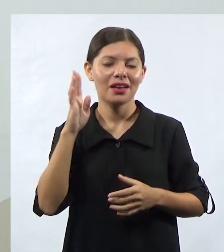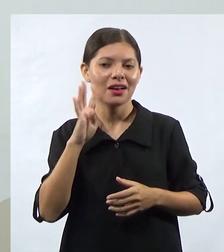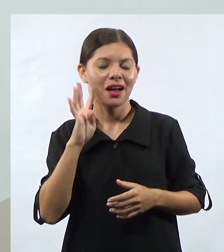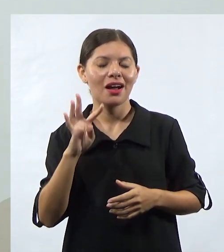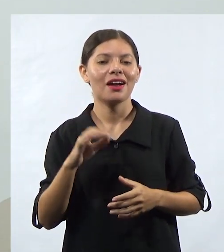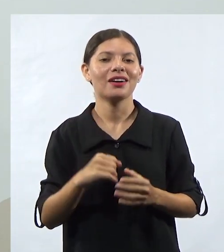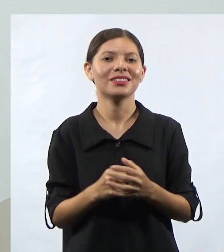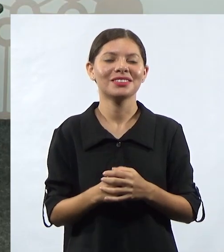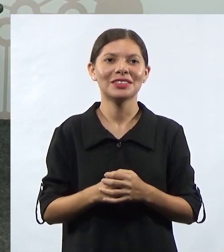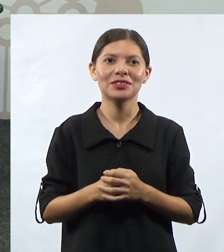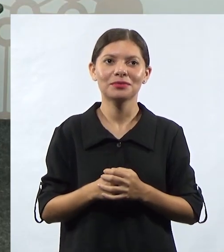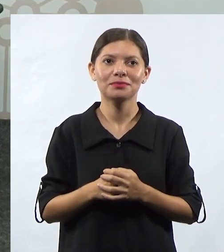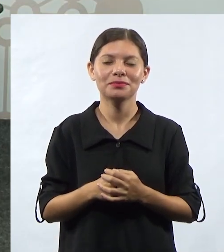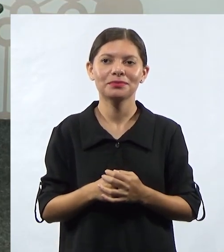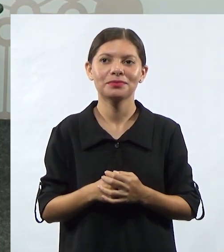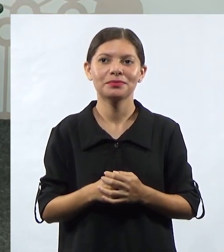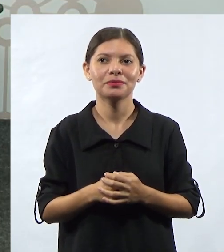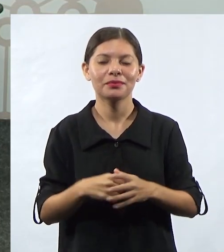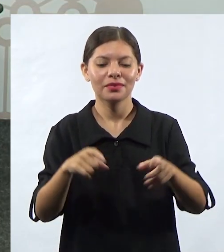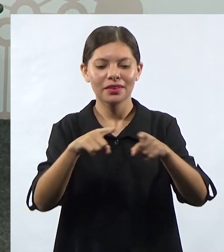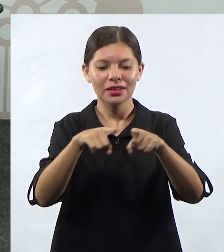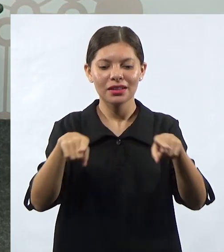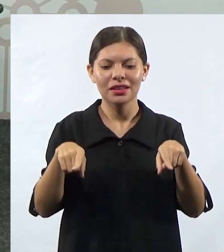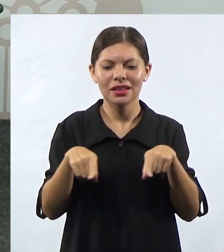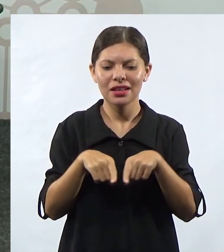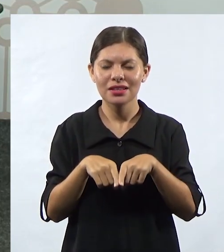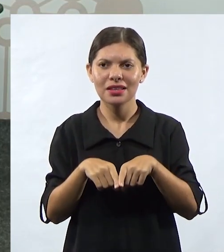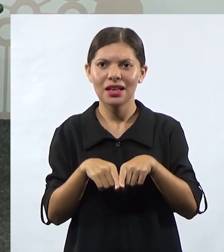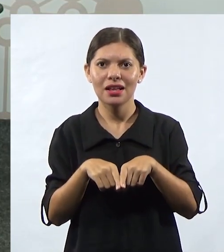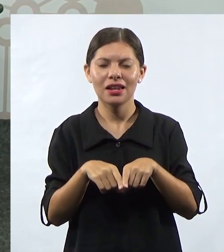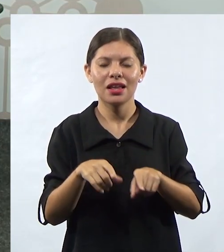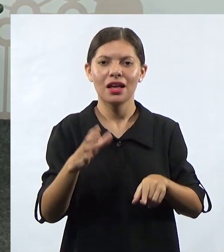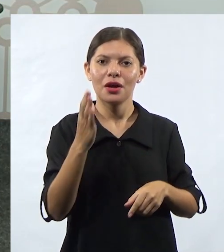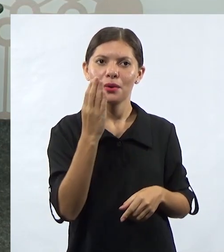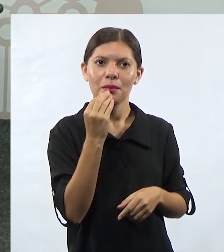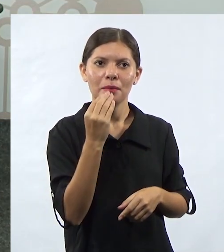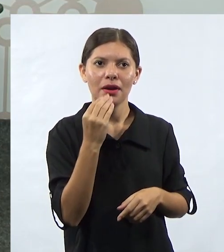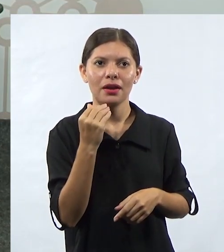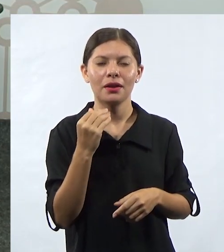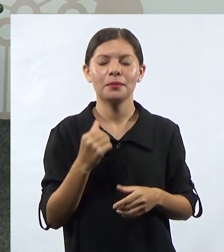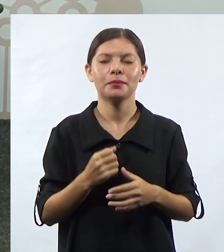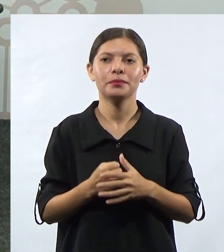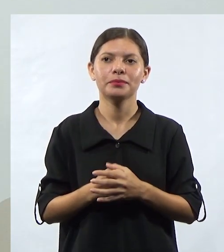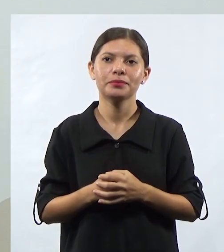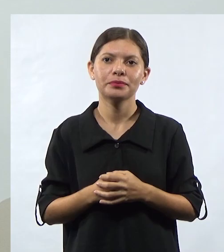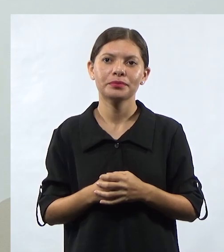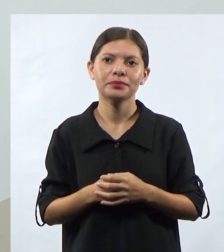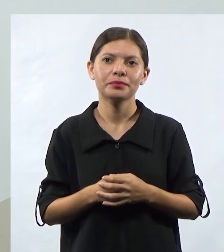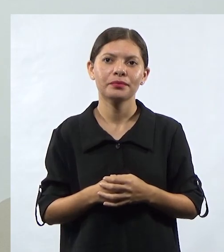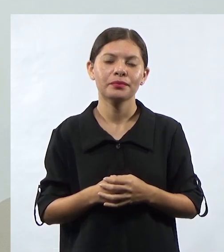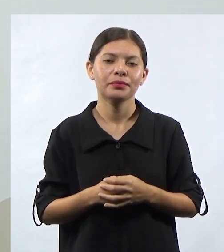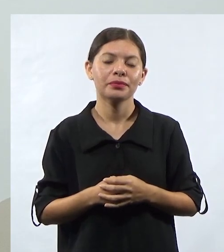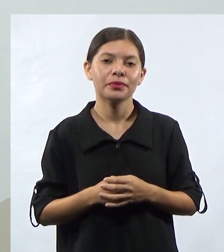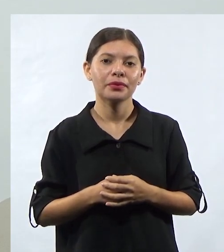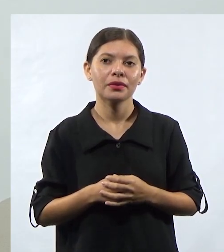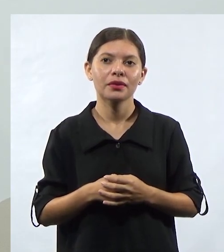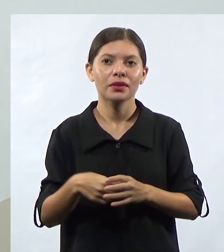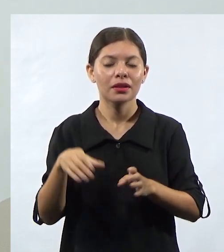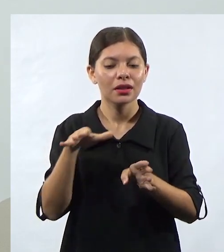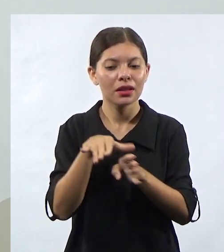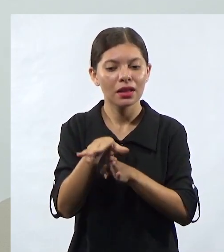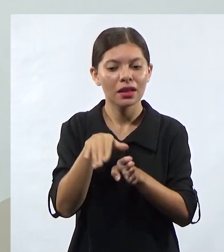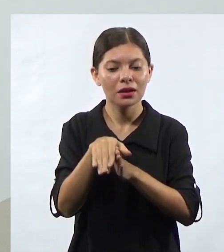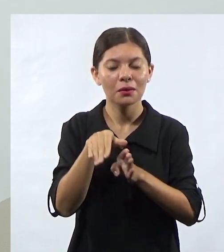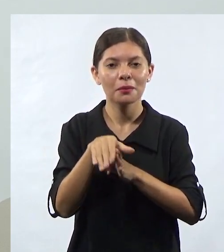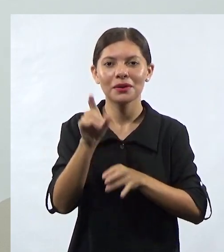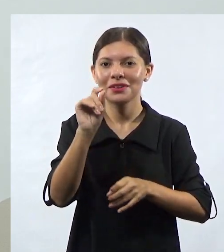verdade. Compensa, né? Pode ser no refeitório, né? Que as pessoas gostam de fazer um lanchinho. Muito Inclusive, bom. algumas